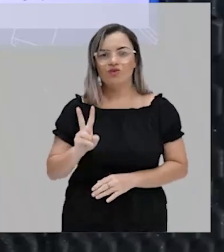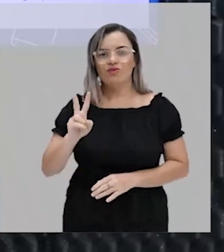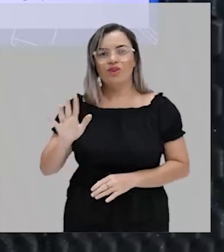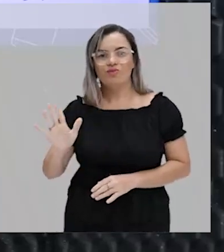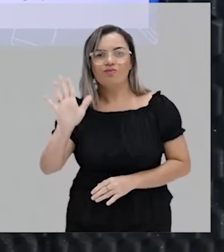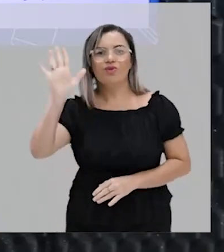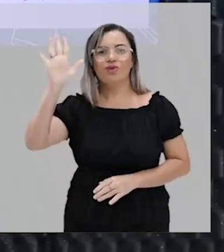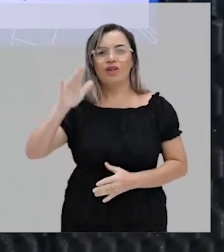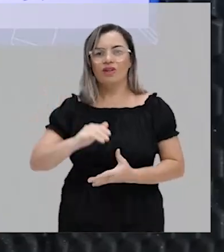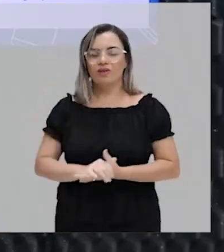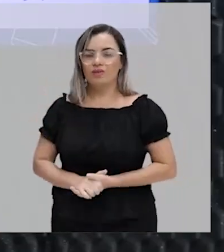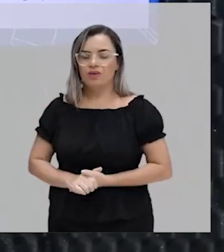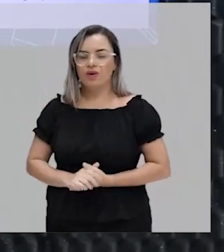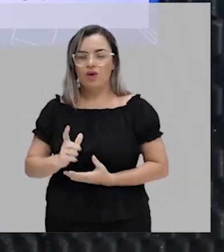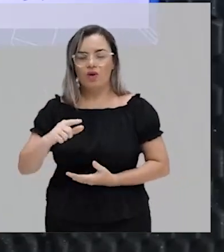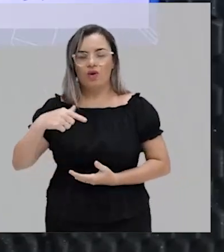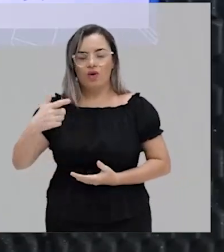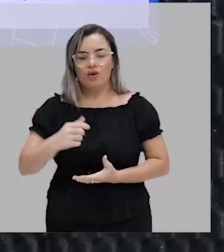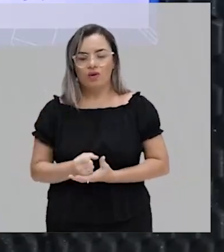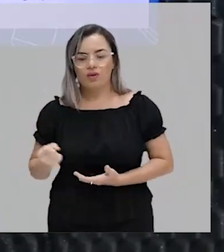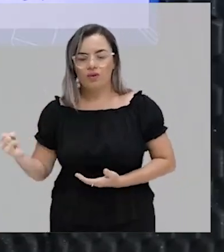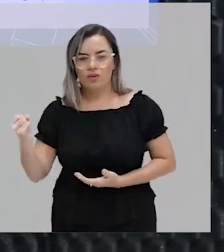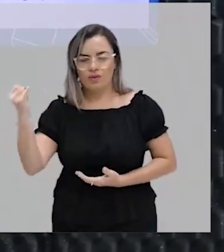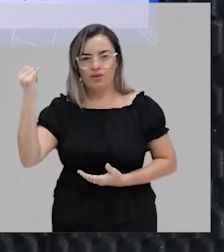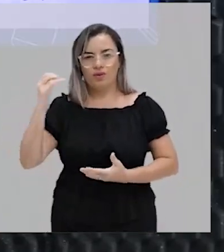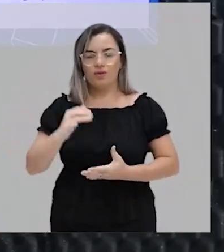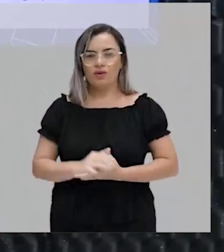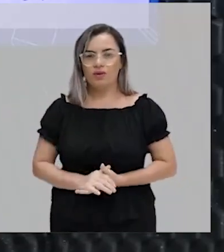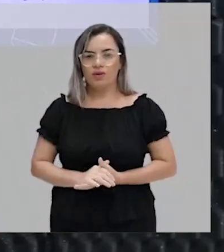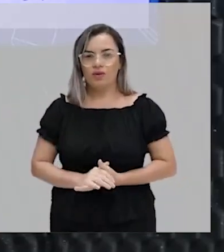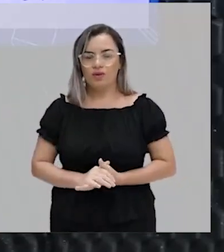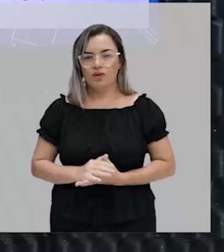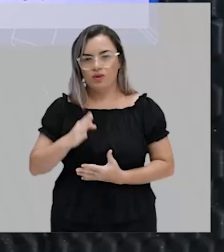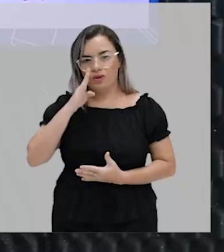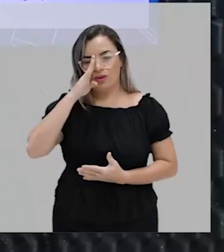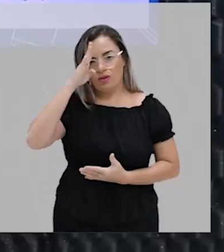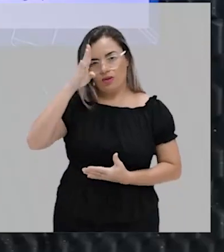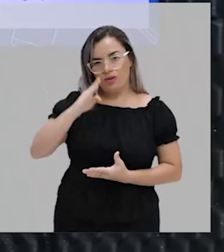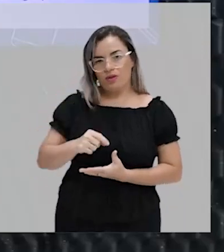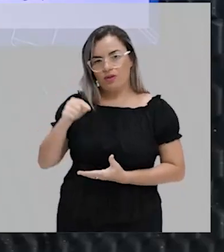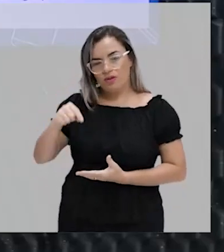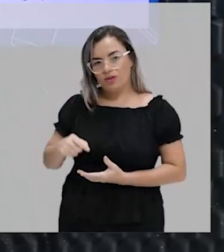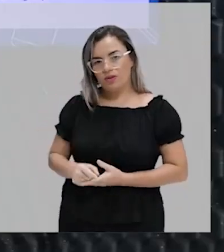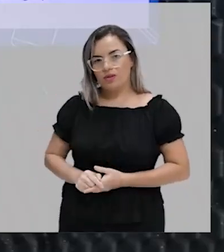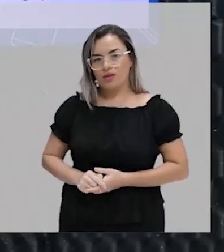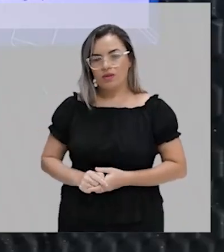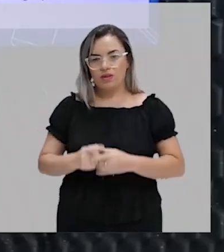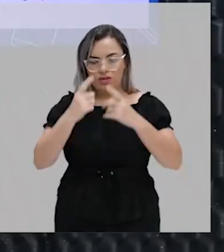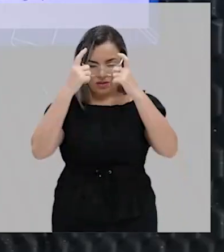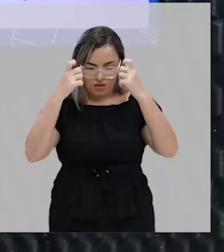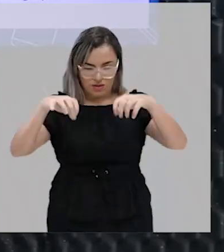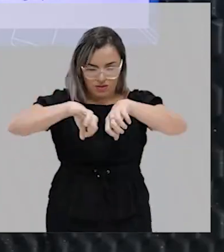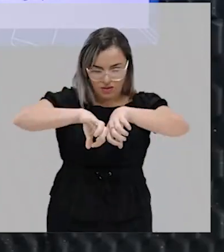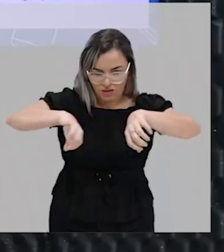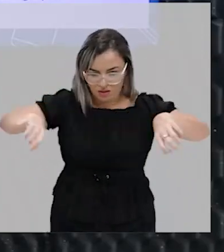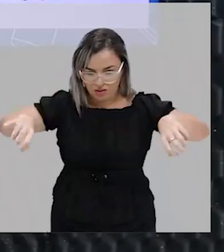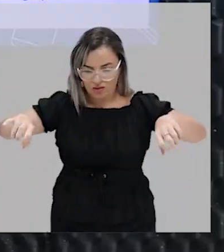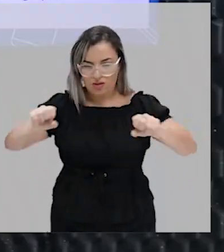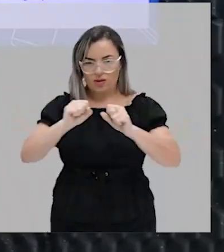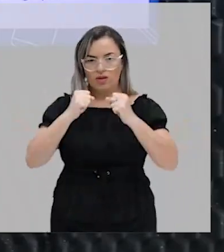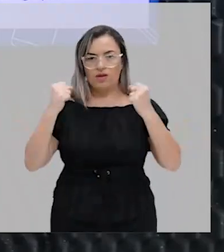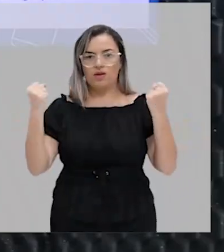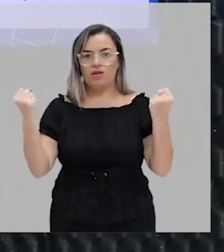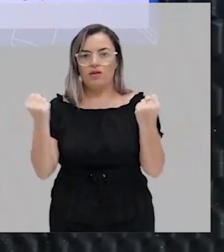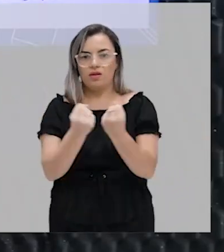não intencional. Uma questão muito importante, galera, aqui, as principais vítimas do processo da segregação socioespacial, claro, são as